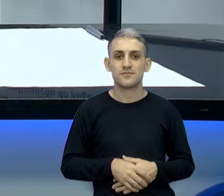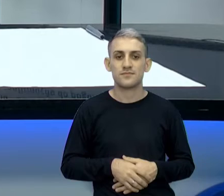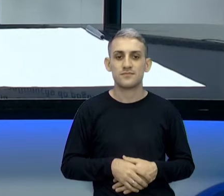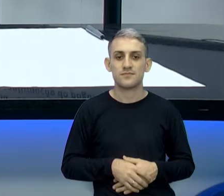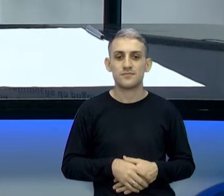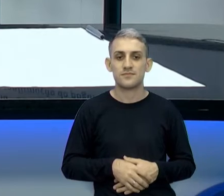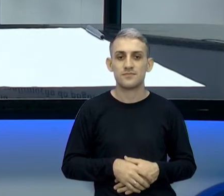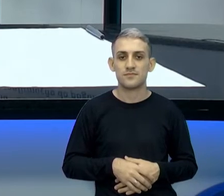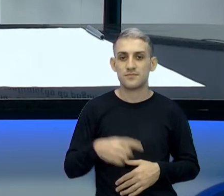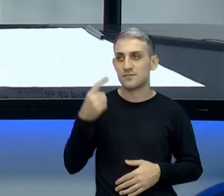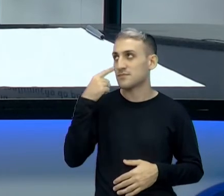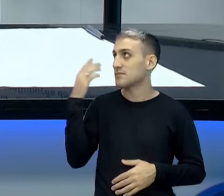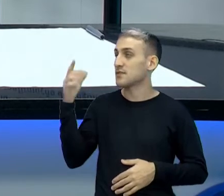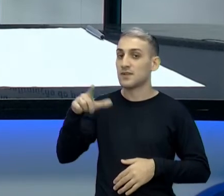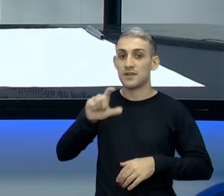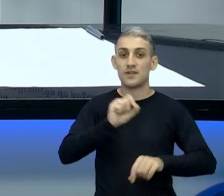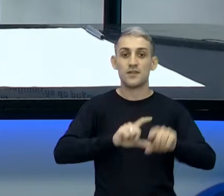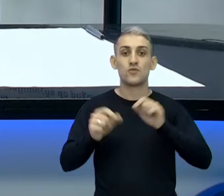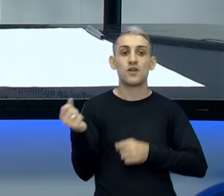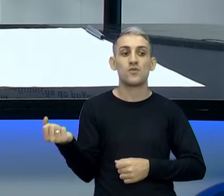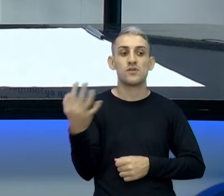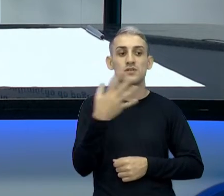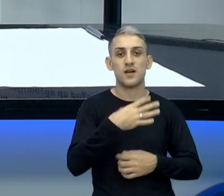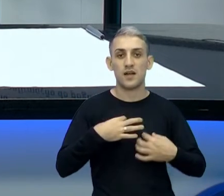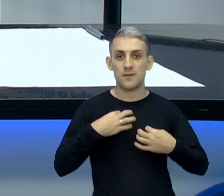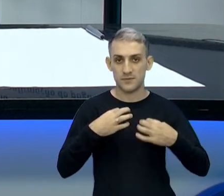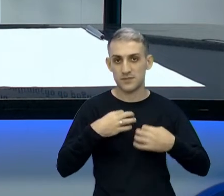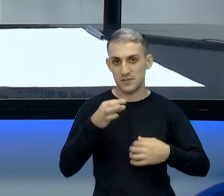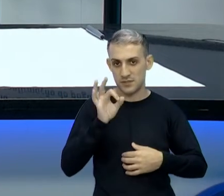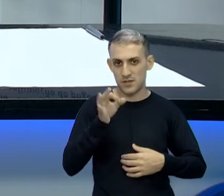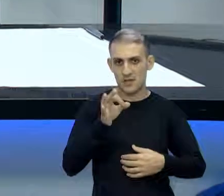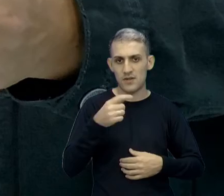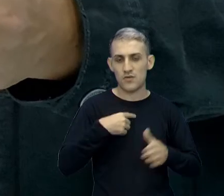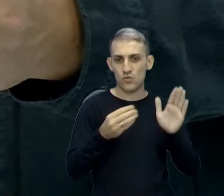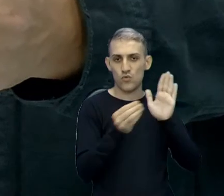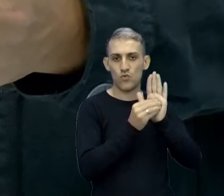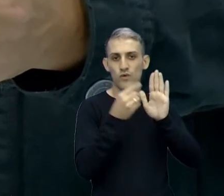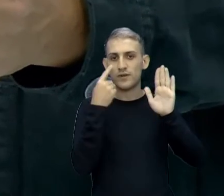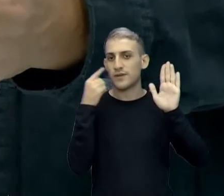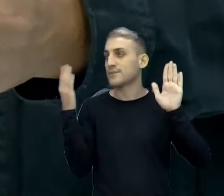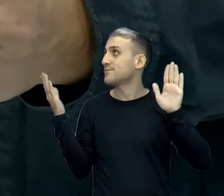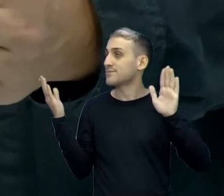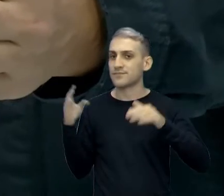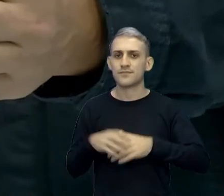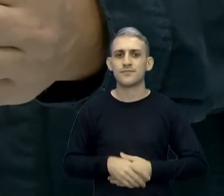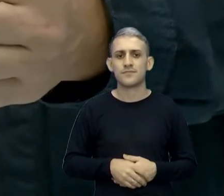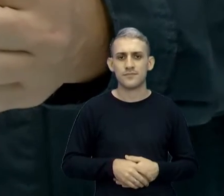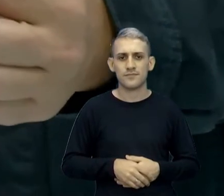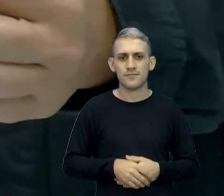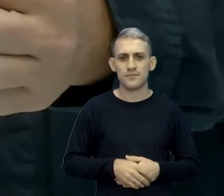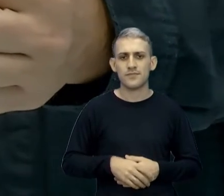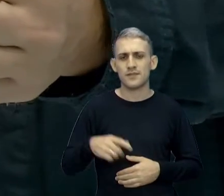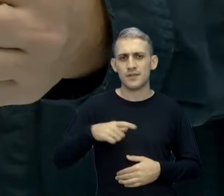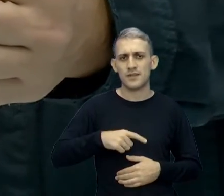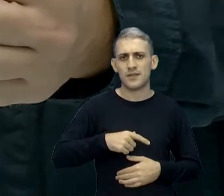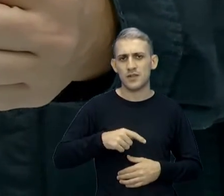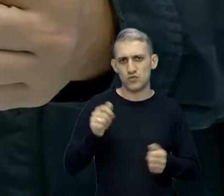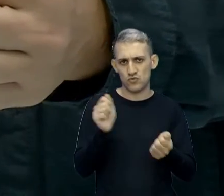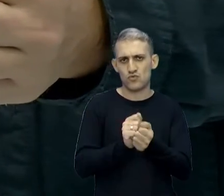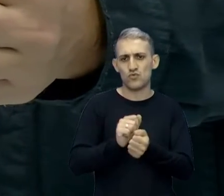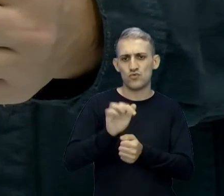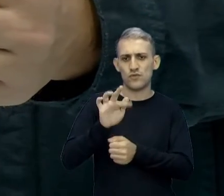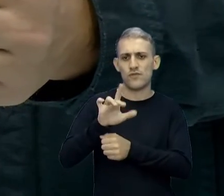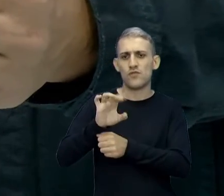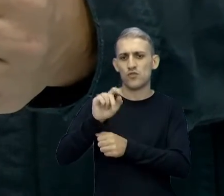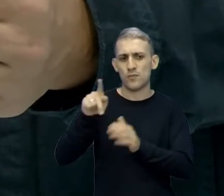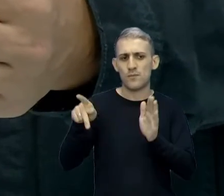Tá aqui, ó. Determine a quantidade de camisetas, tá? Coloquei aqui. Isso aqui vai estar no meio do fluxograma, obviamente que eu